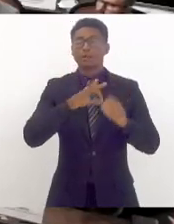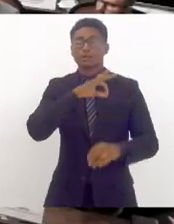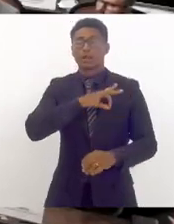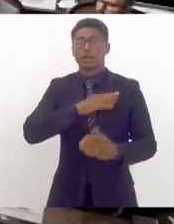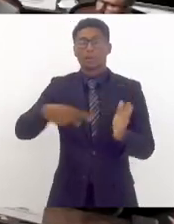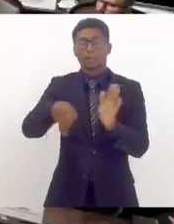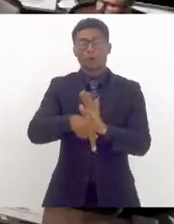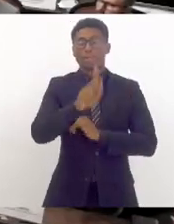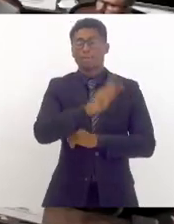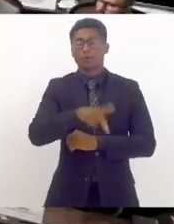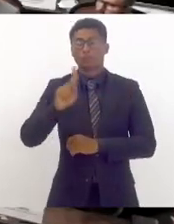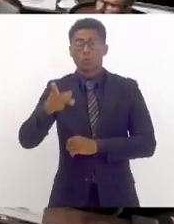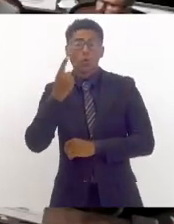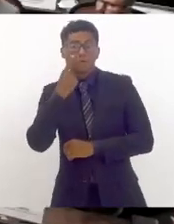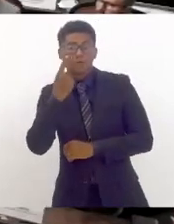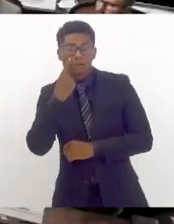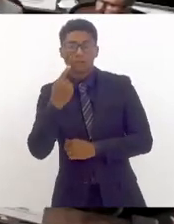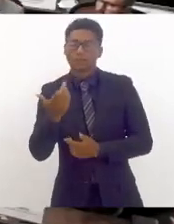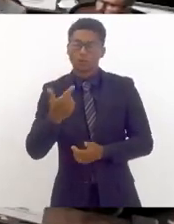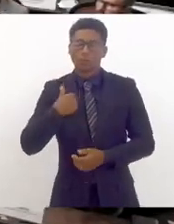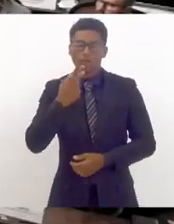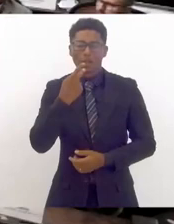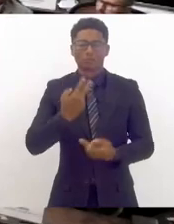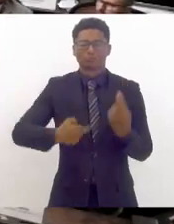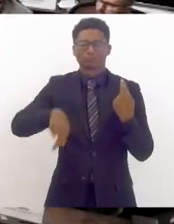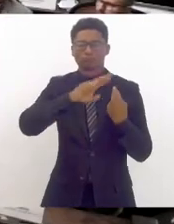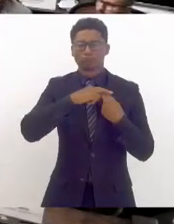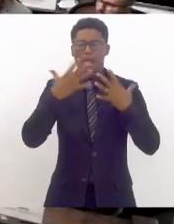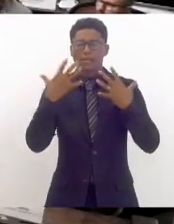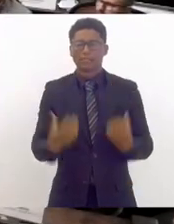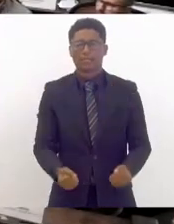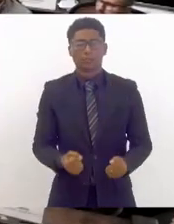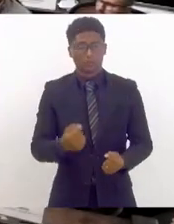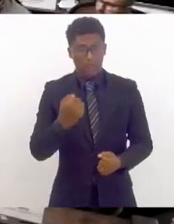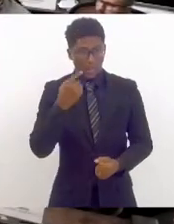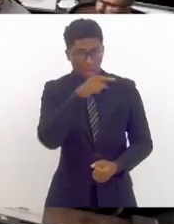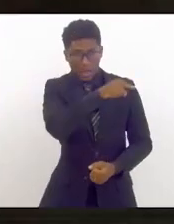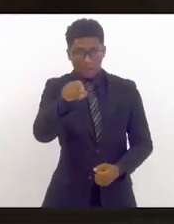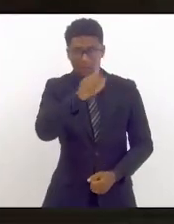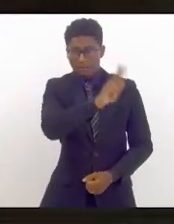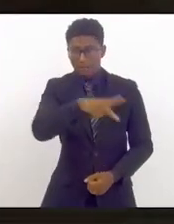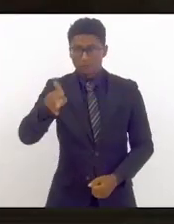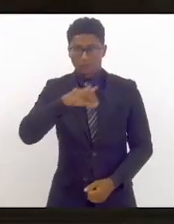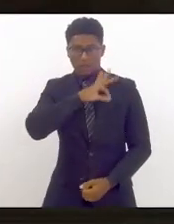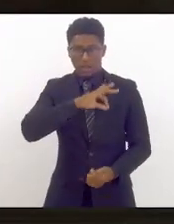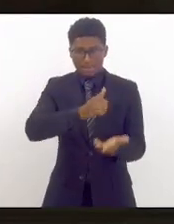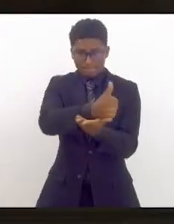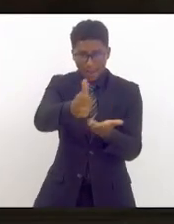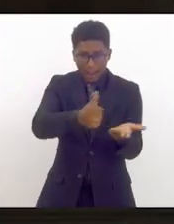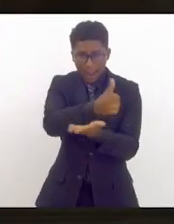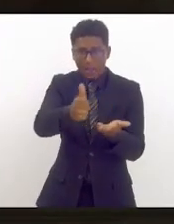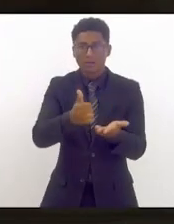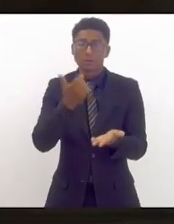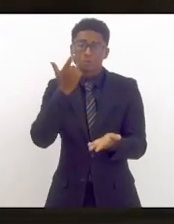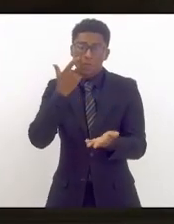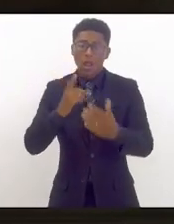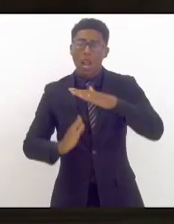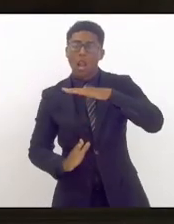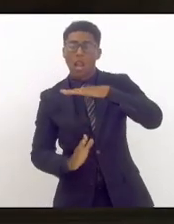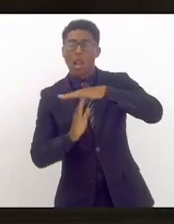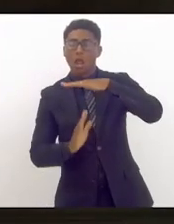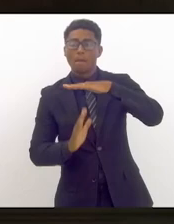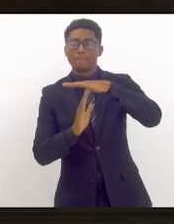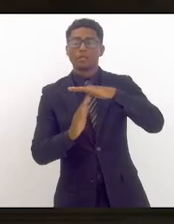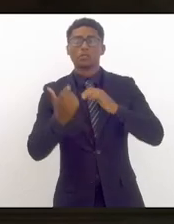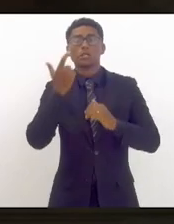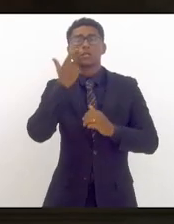e reafirmo aqui o meu compromisso com o piso salarial dos professores, considerando os limites da